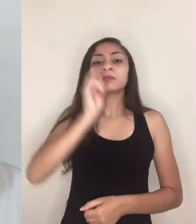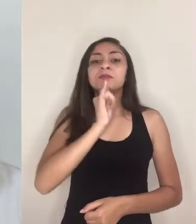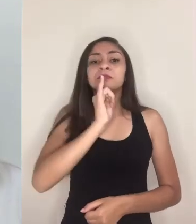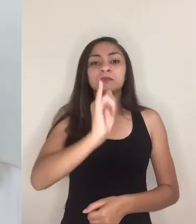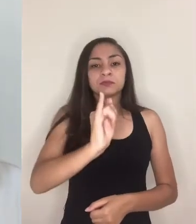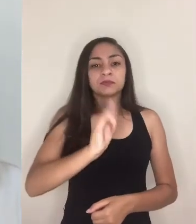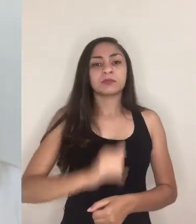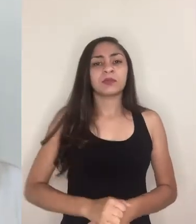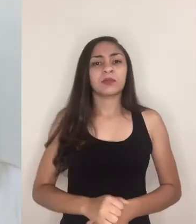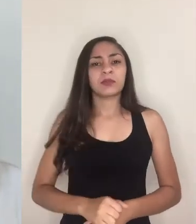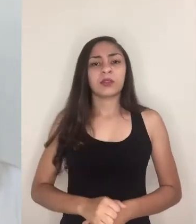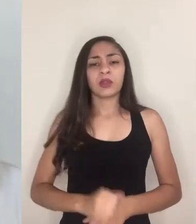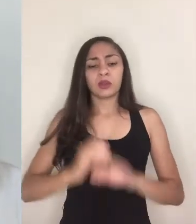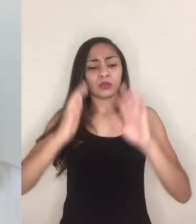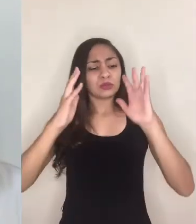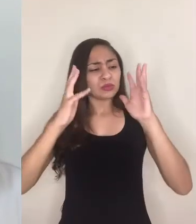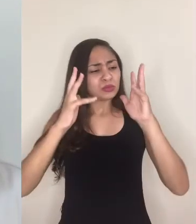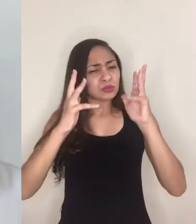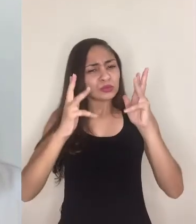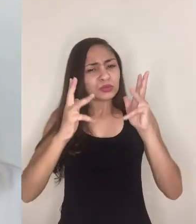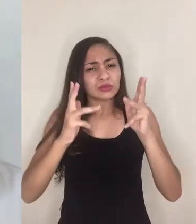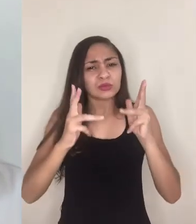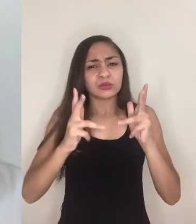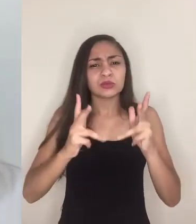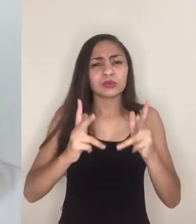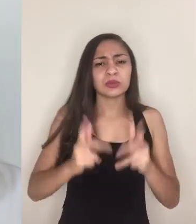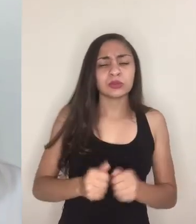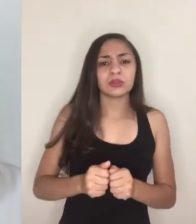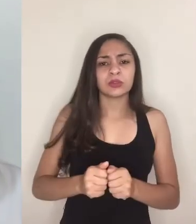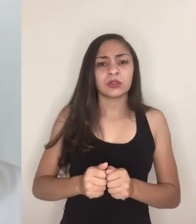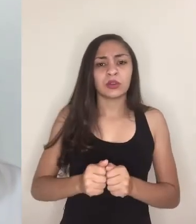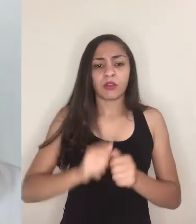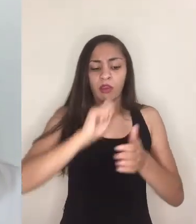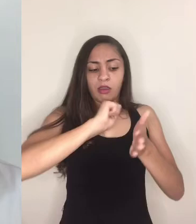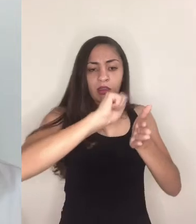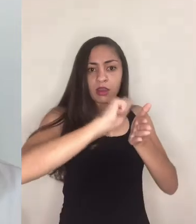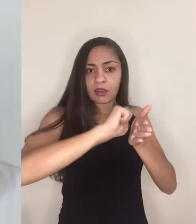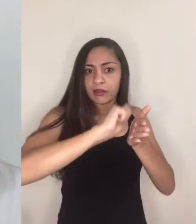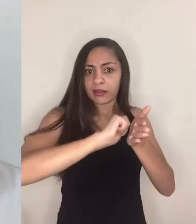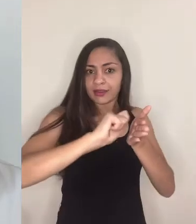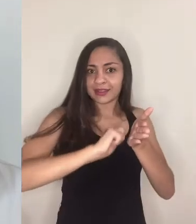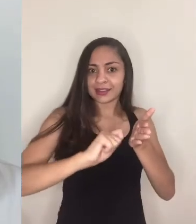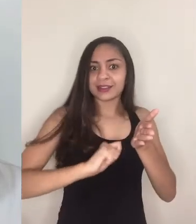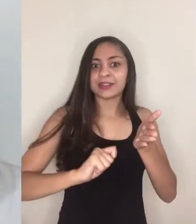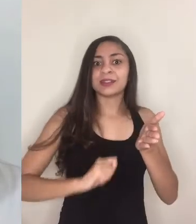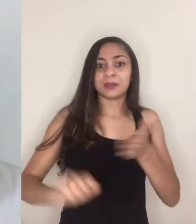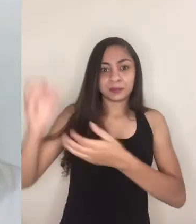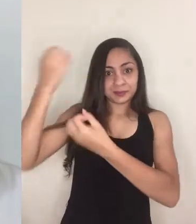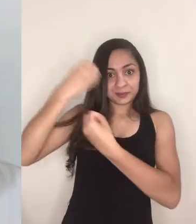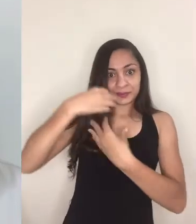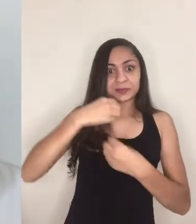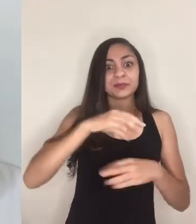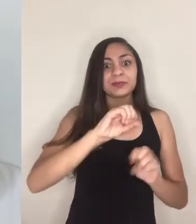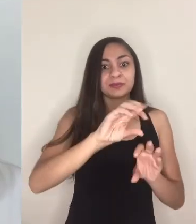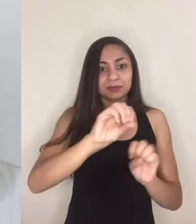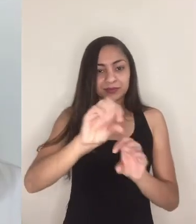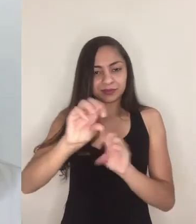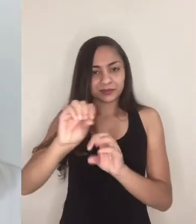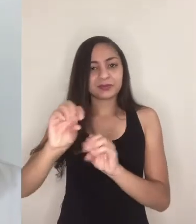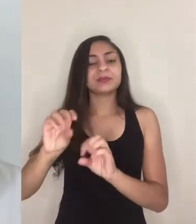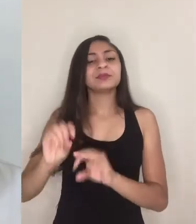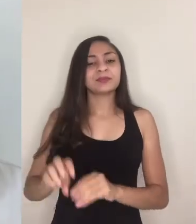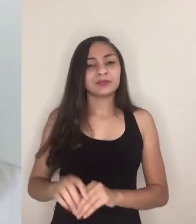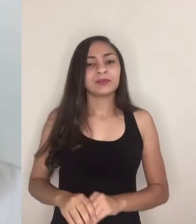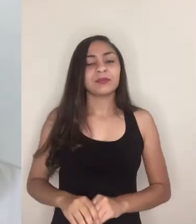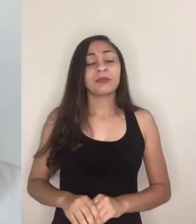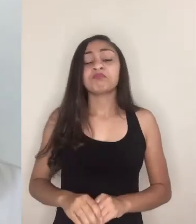dizendo: pois tudo quanto outrora foi escrito para nosso ensino foi